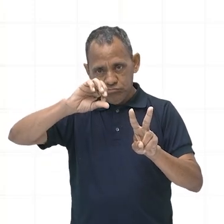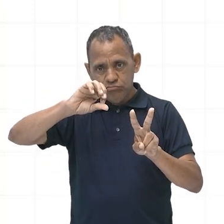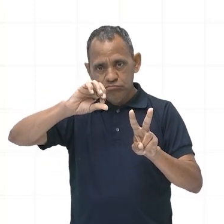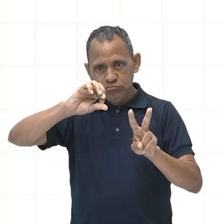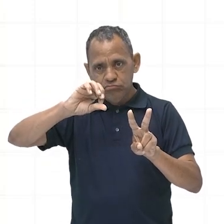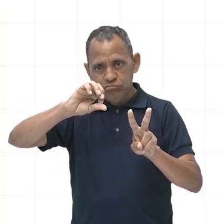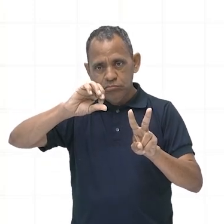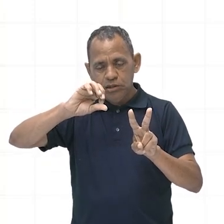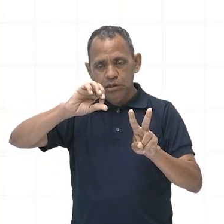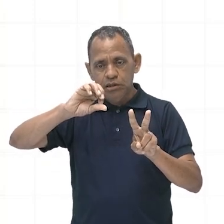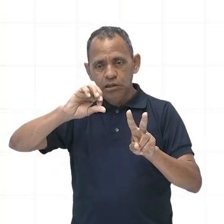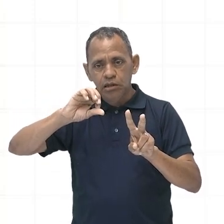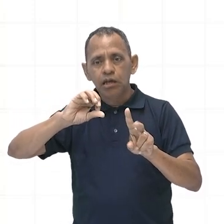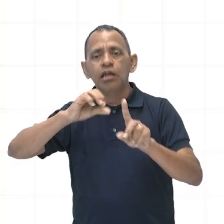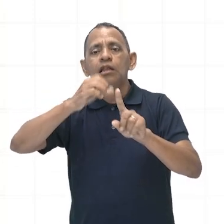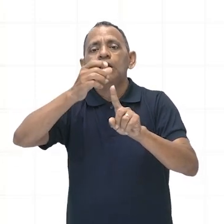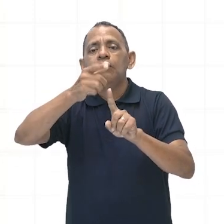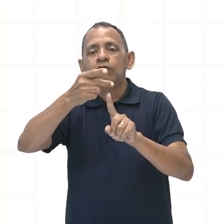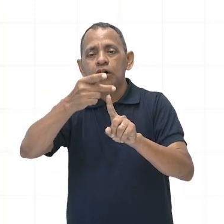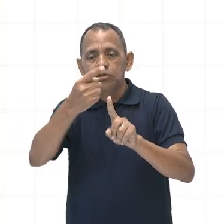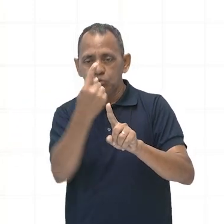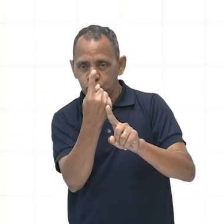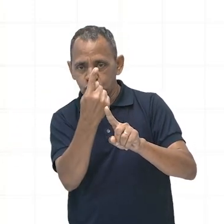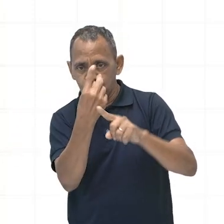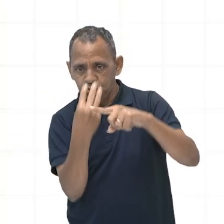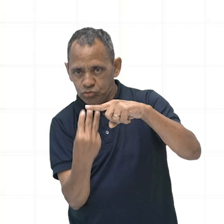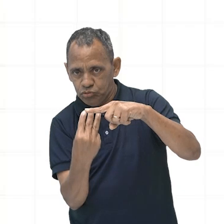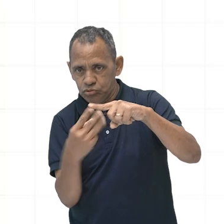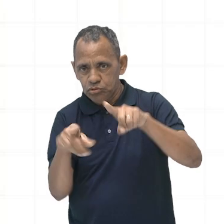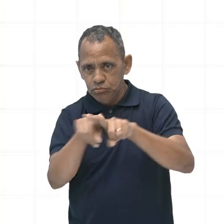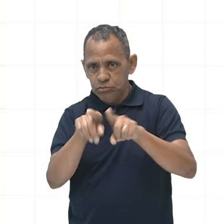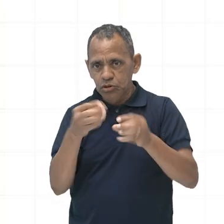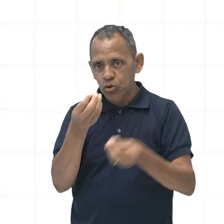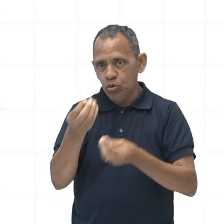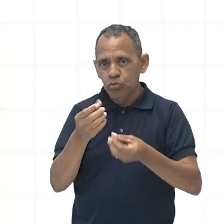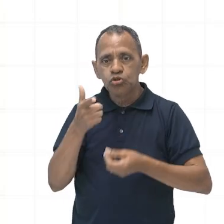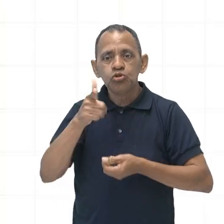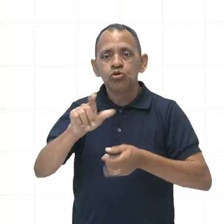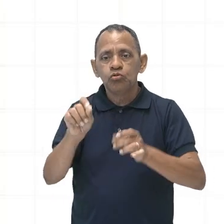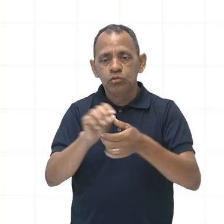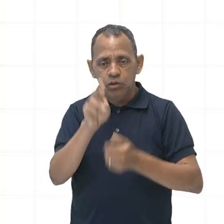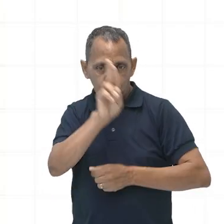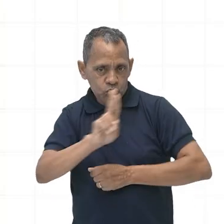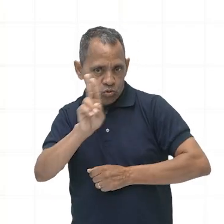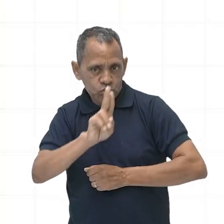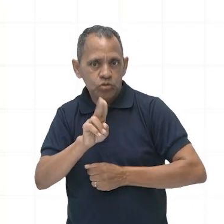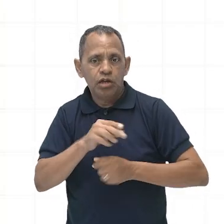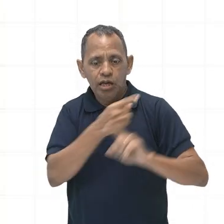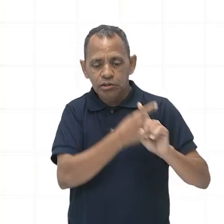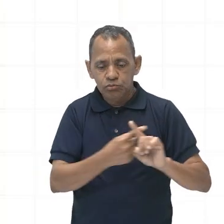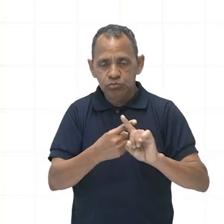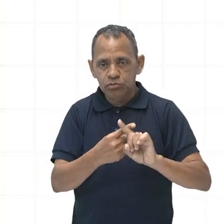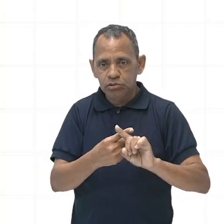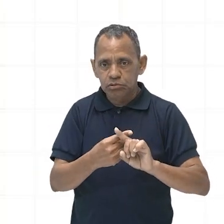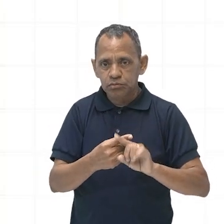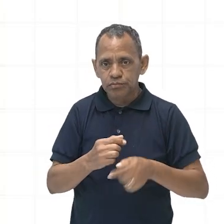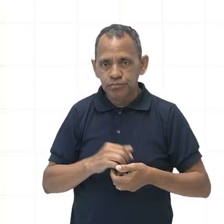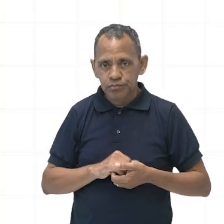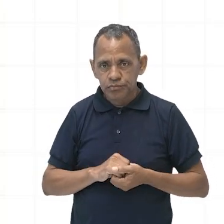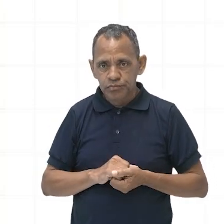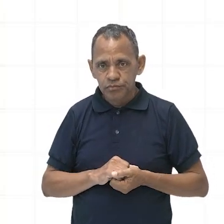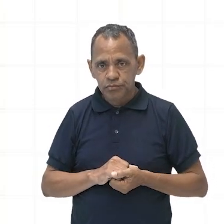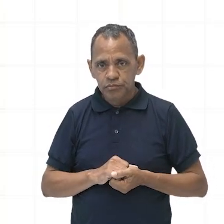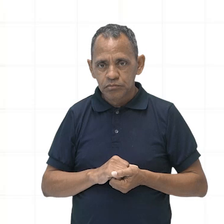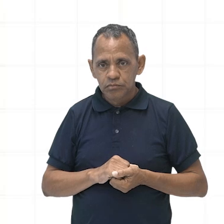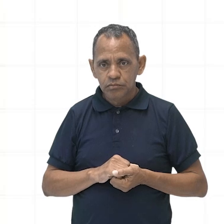certo? Porque o índice e aqui o expoente é 1. E aqui, novamente, eu ia aplicar essa propriedade. Então, ó, ia